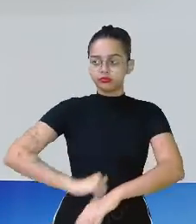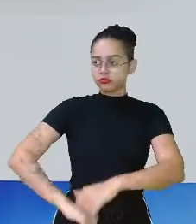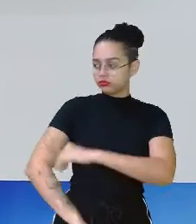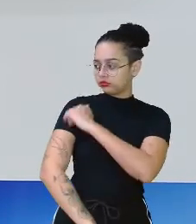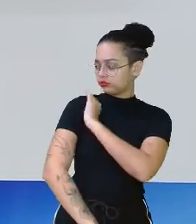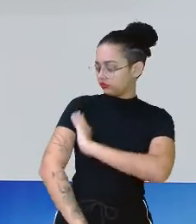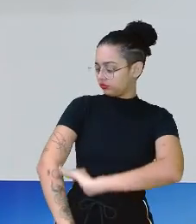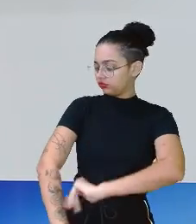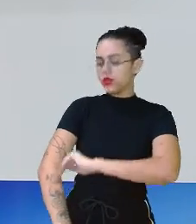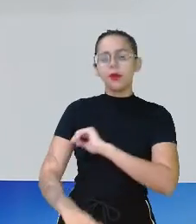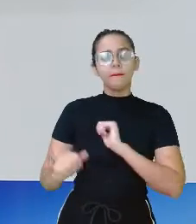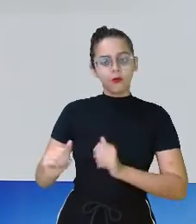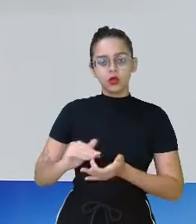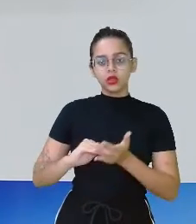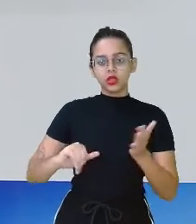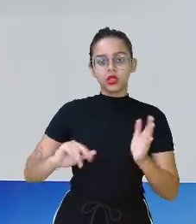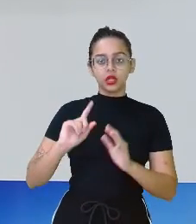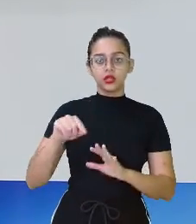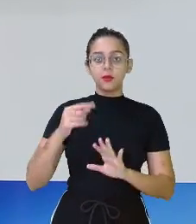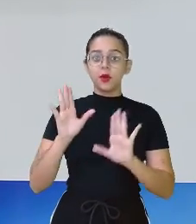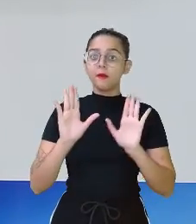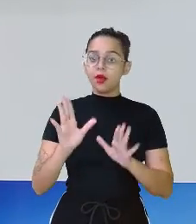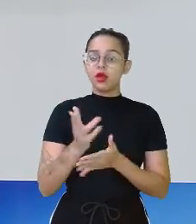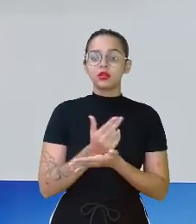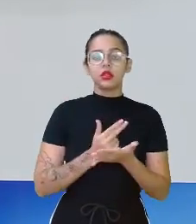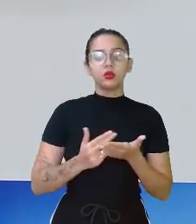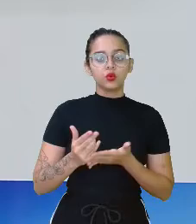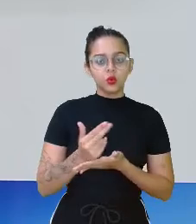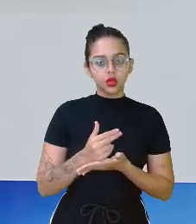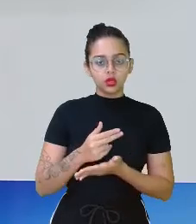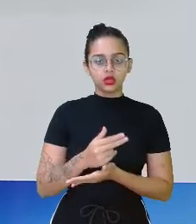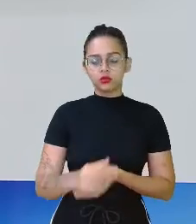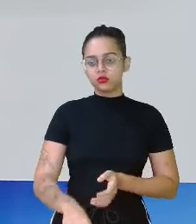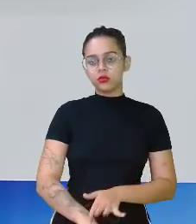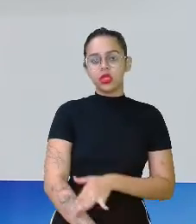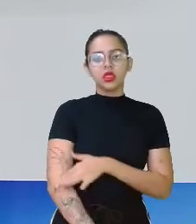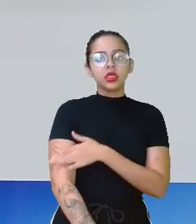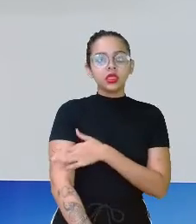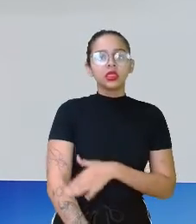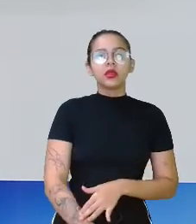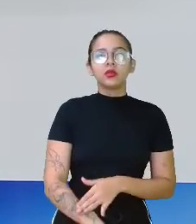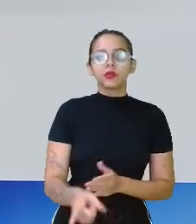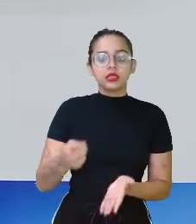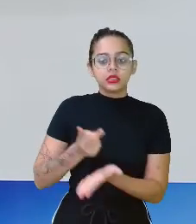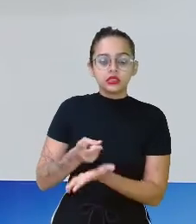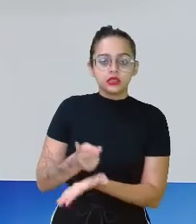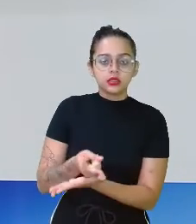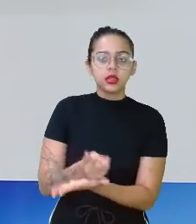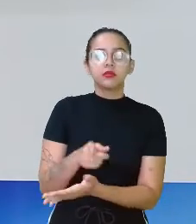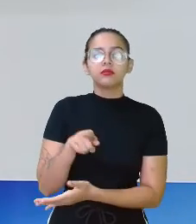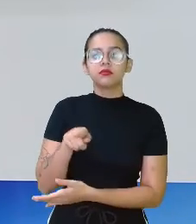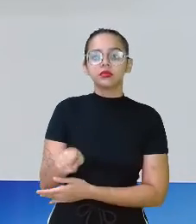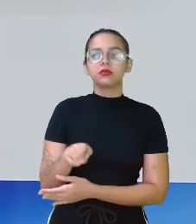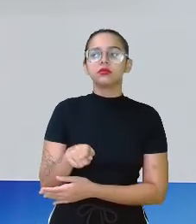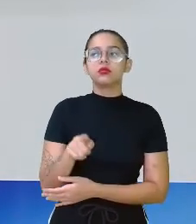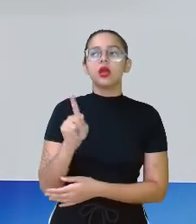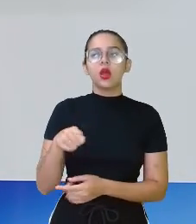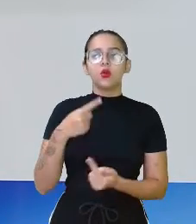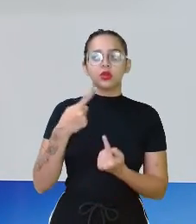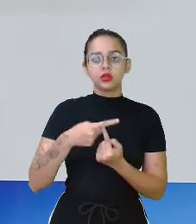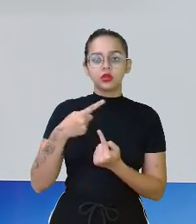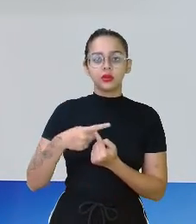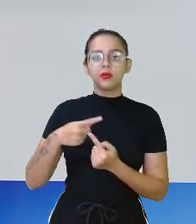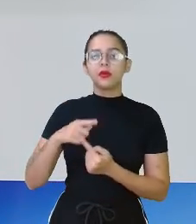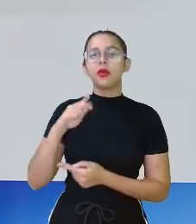retirar depois. Sim. Né? Mas a tatuagem, que é uma pintura permanente, ela é um tipo de